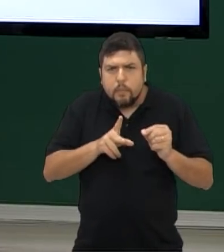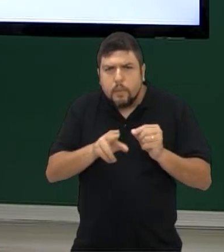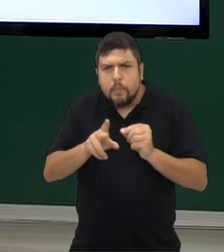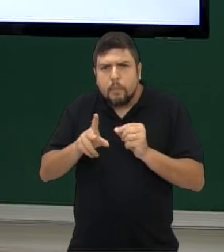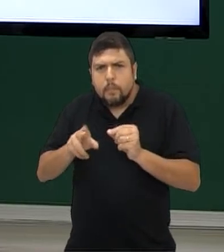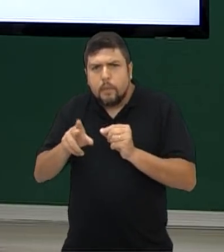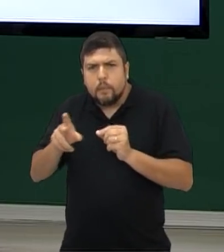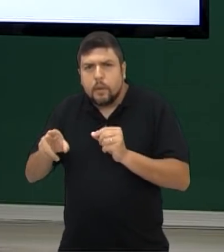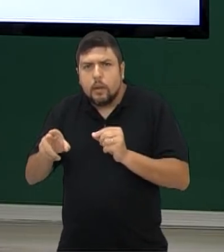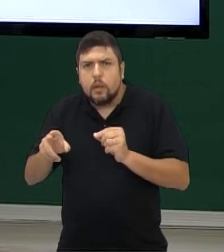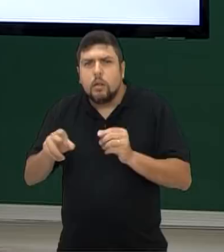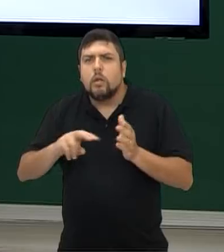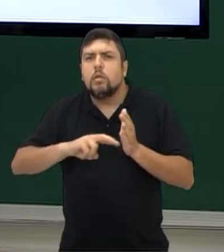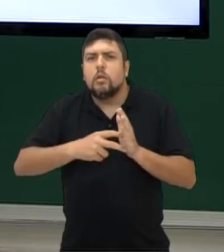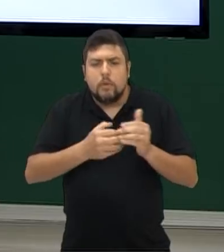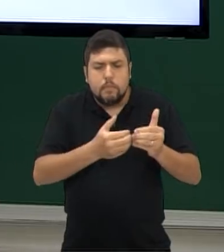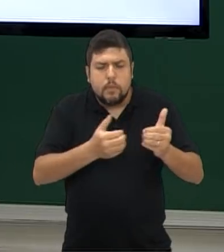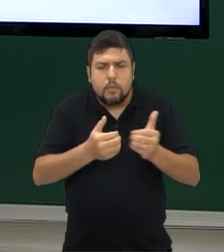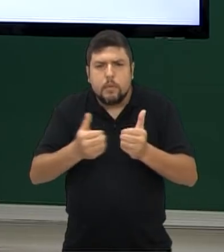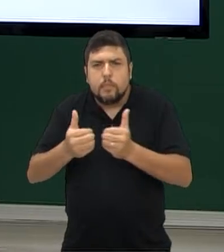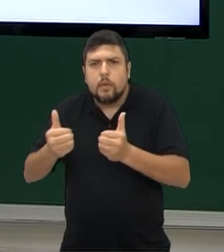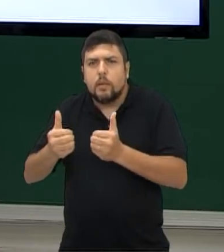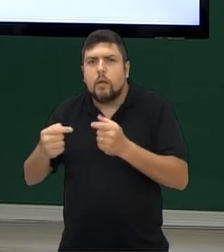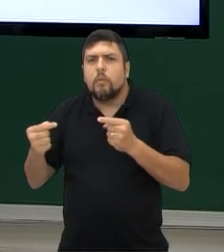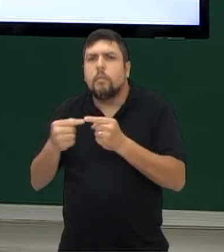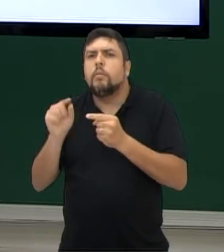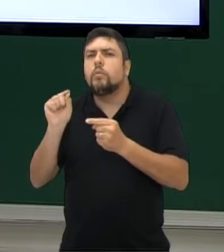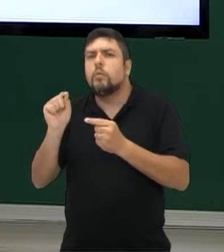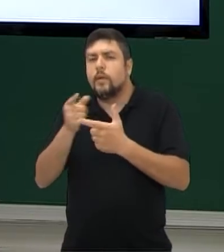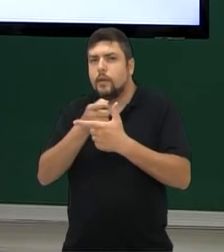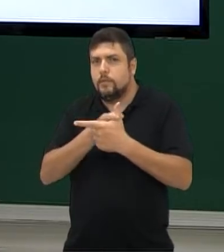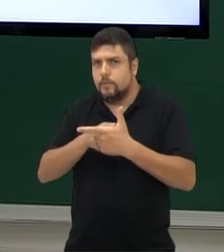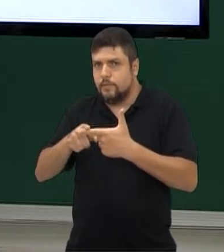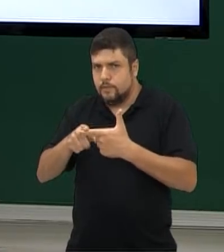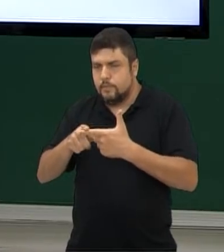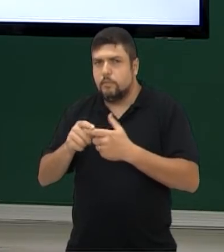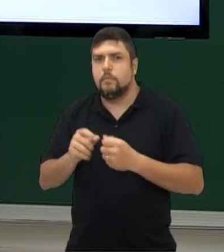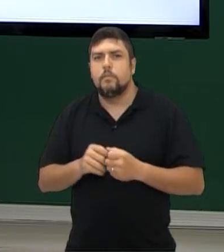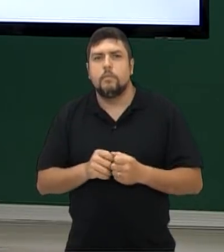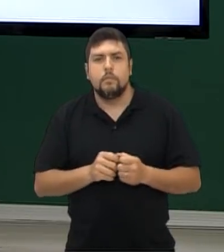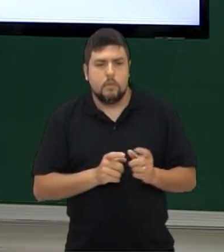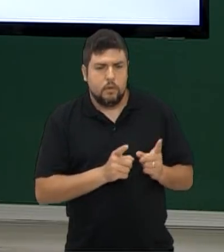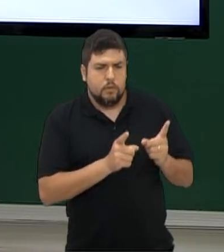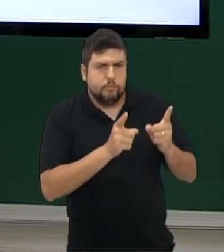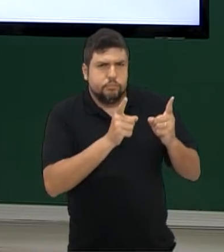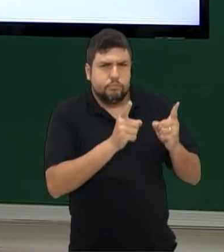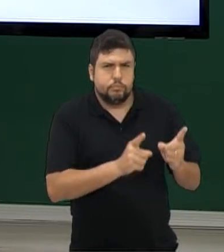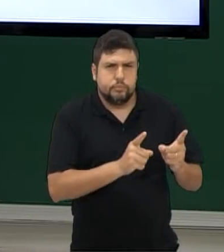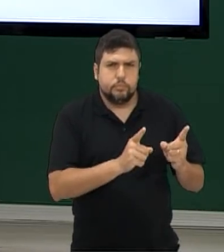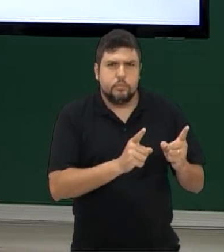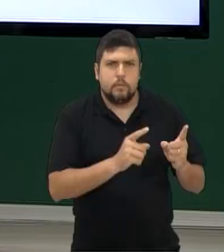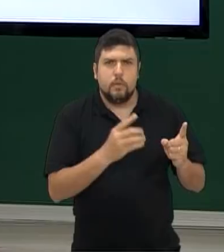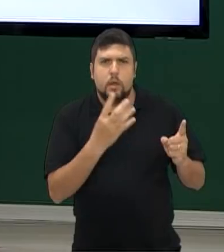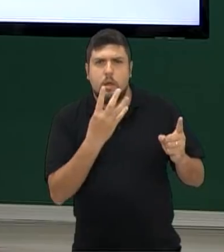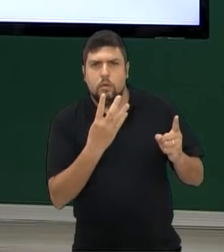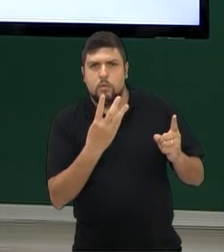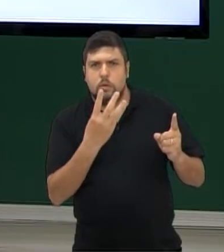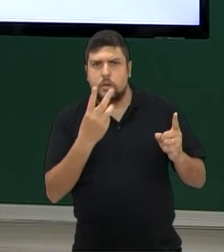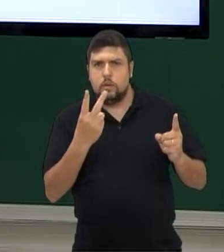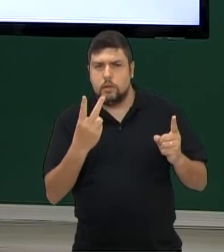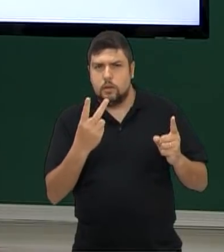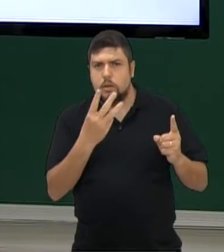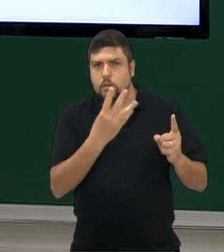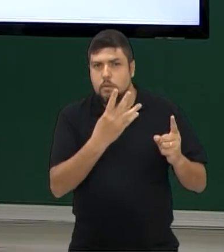de divisão. Uma peça de fita que mede 43,2